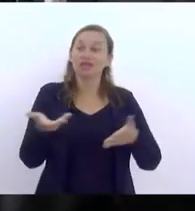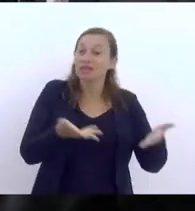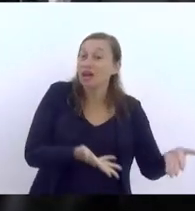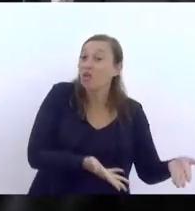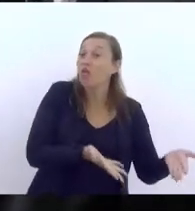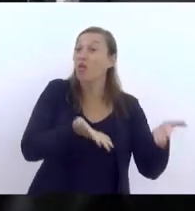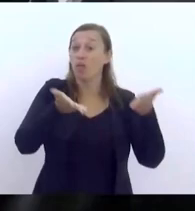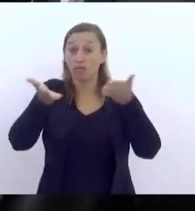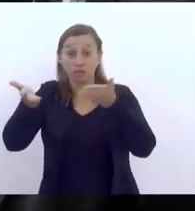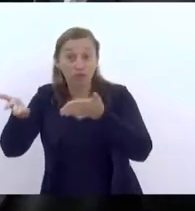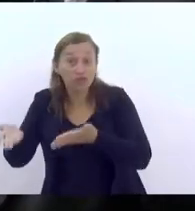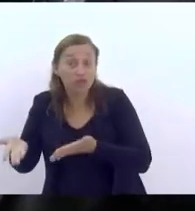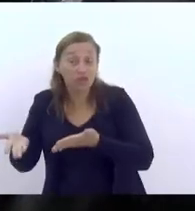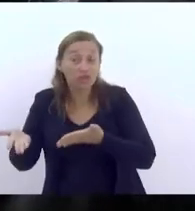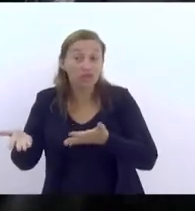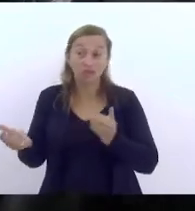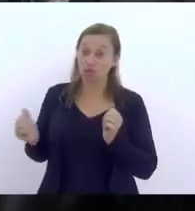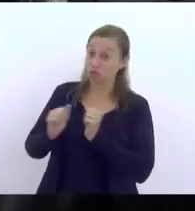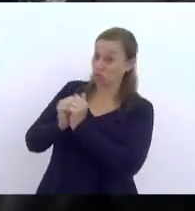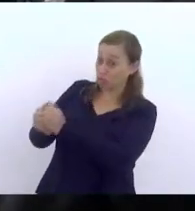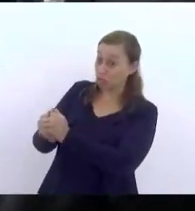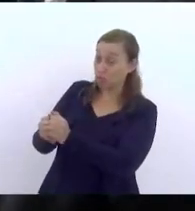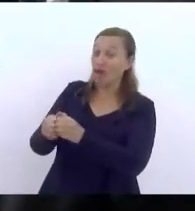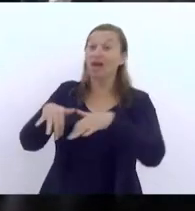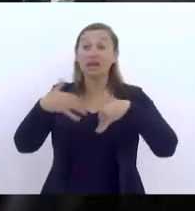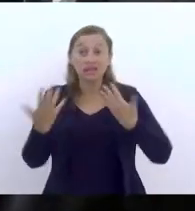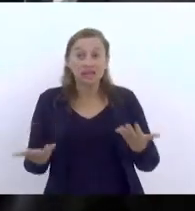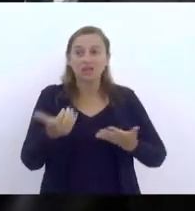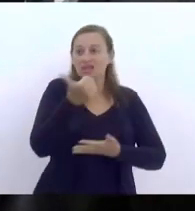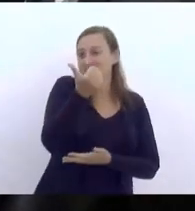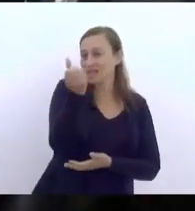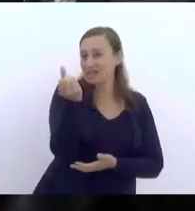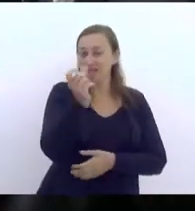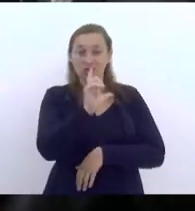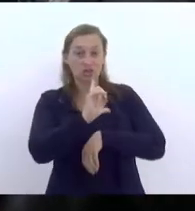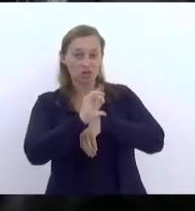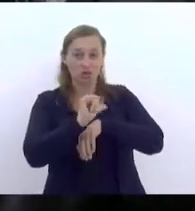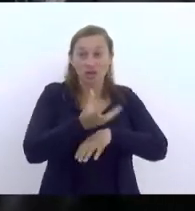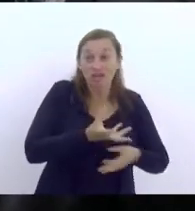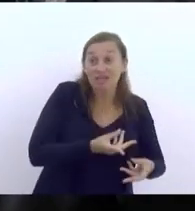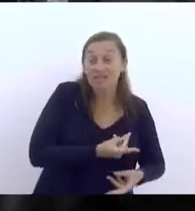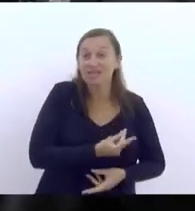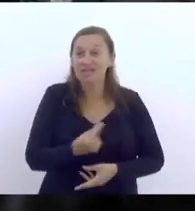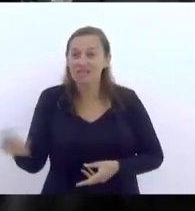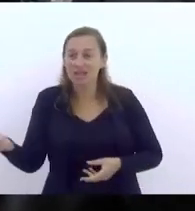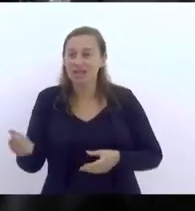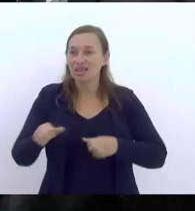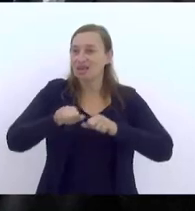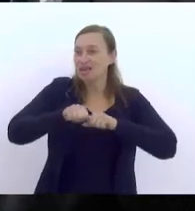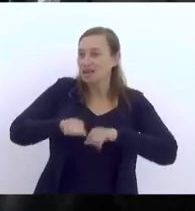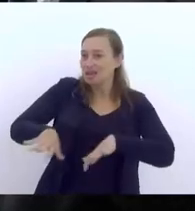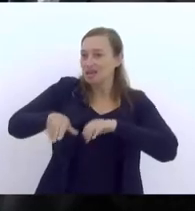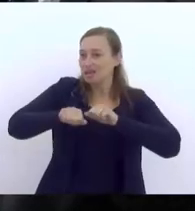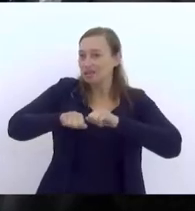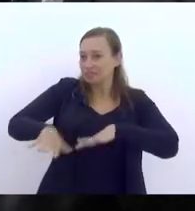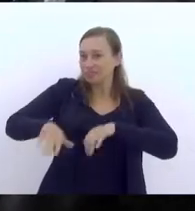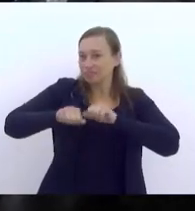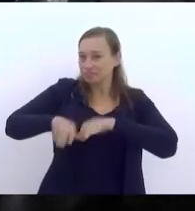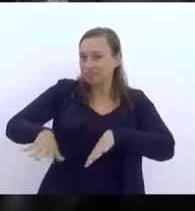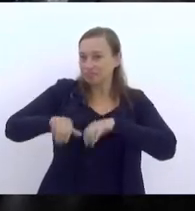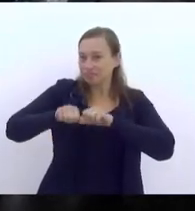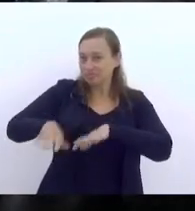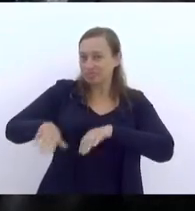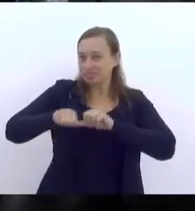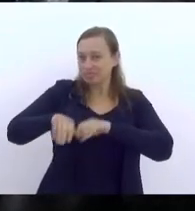o quê? Estamos participando. Então, às 16 horas, sairemos em caminhada em